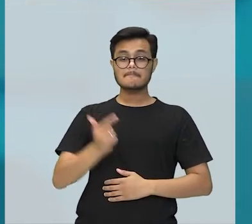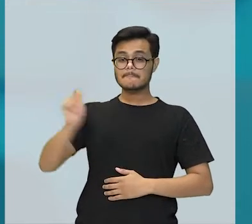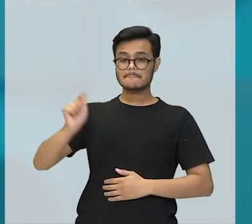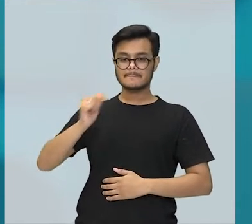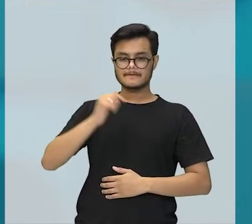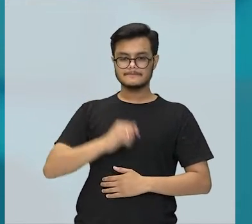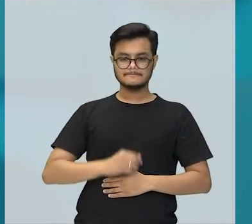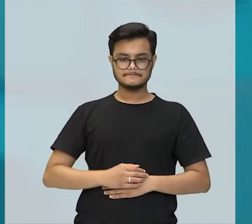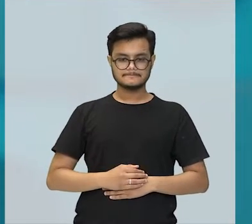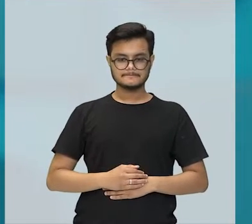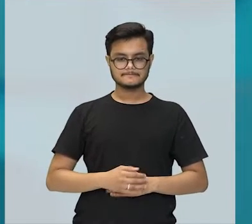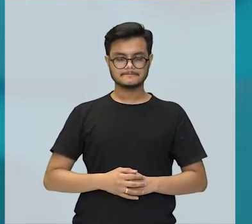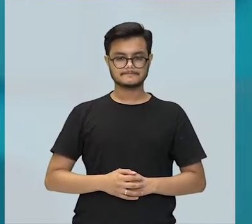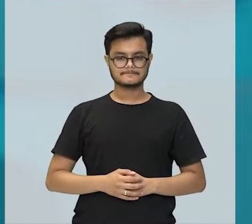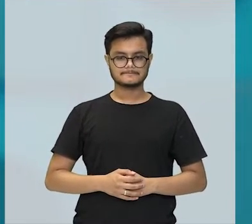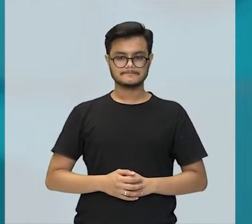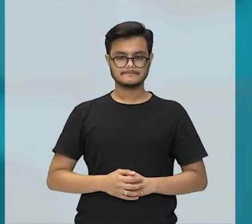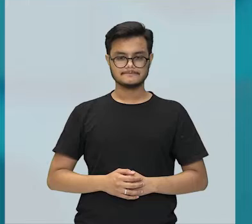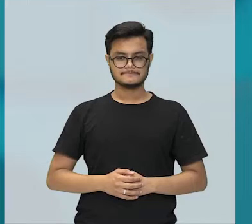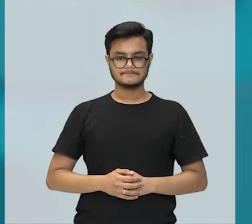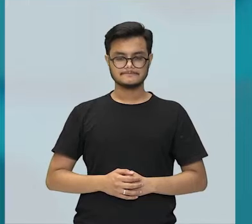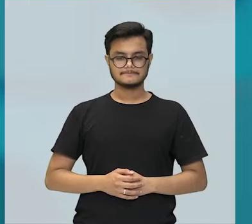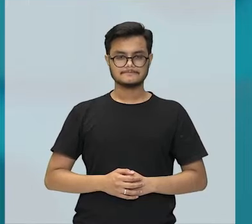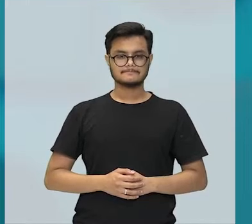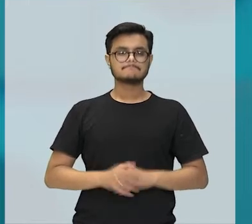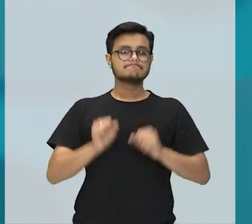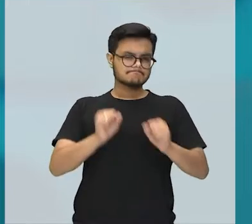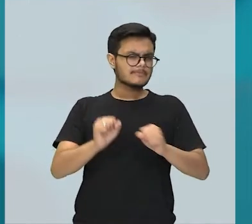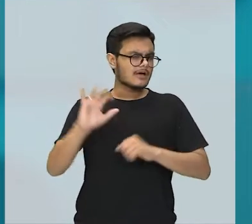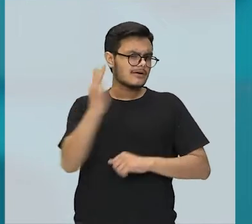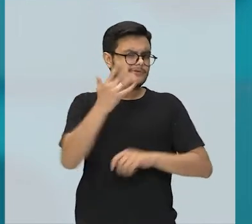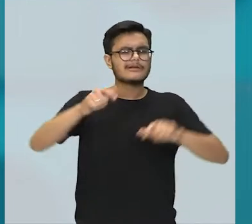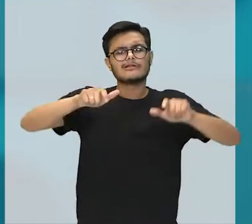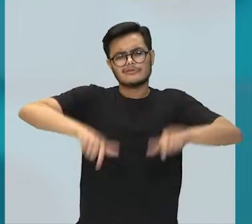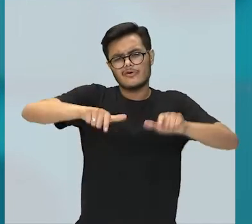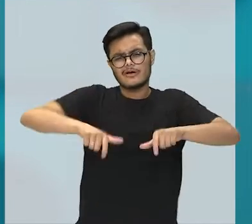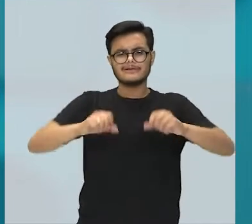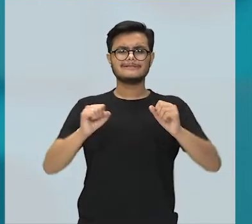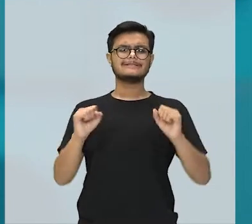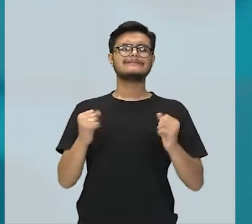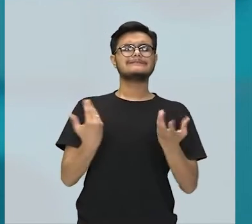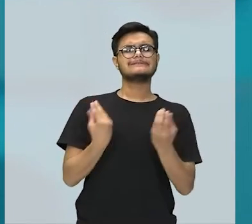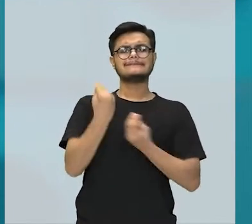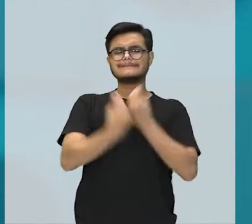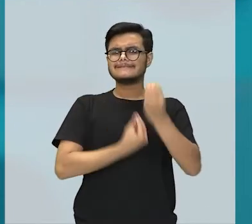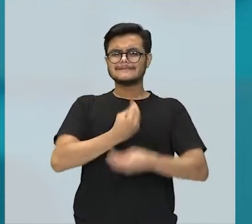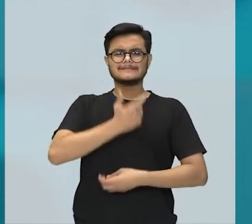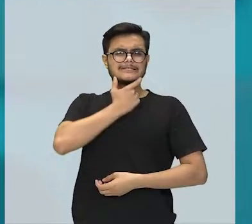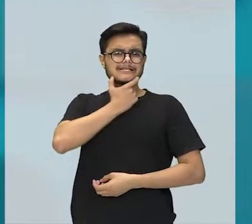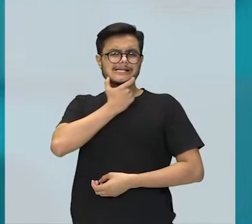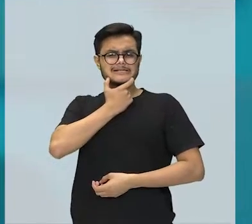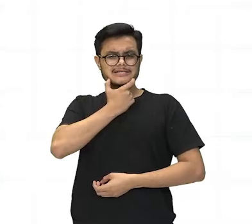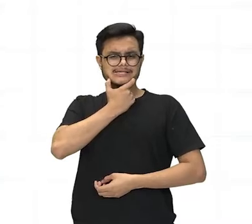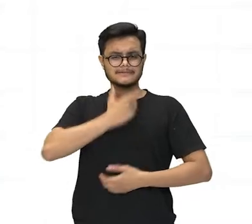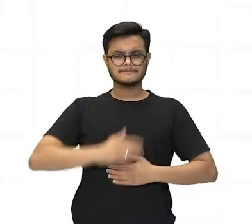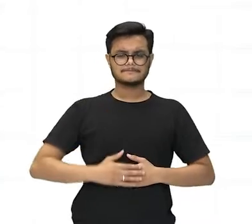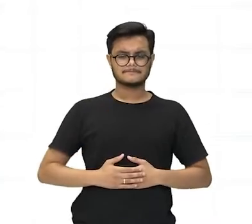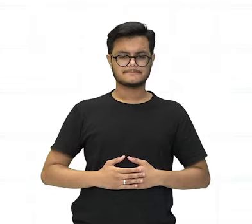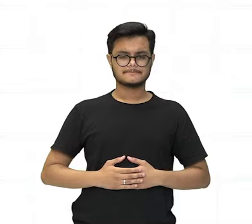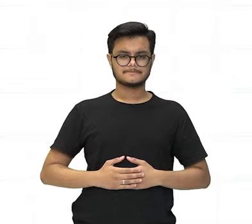Prosseguindo, vamos ver aí uma outra situação que pode ocorrer em relação a esse traumatismo de boca e dentes. Vamos